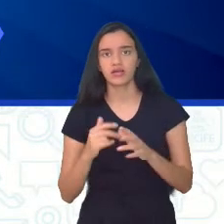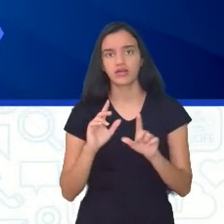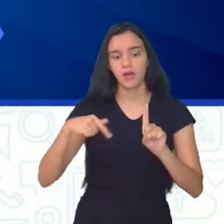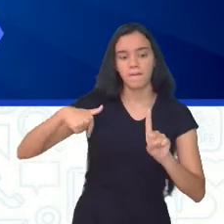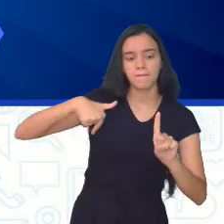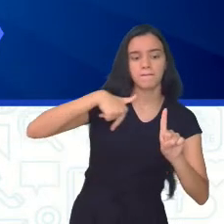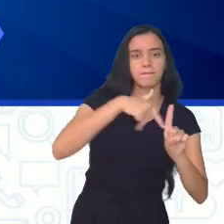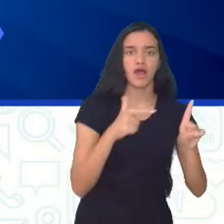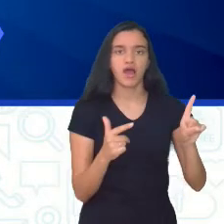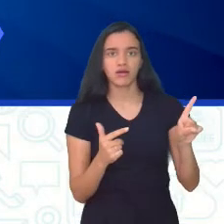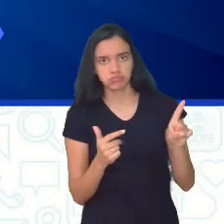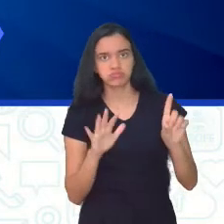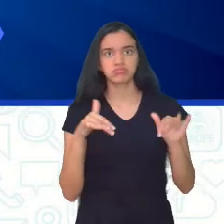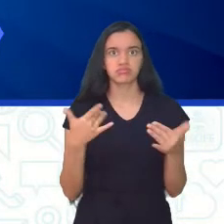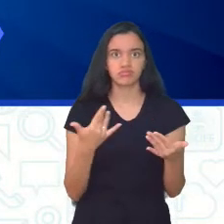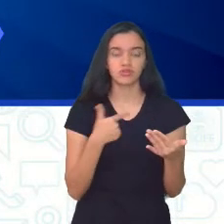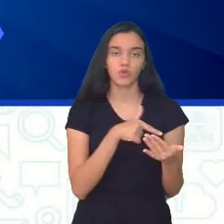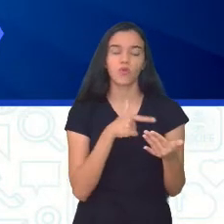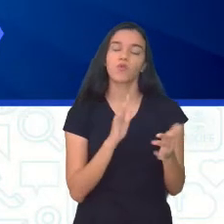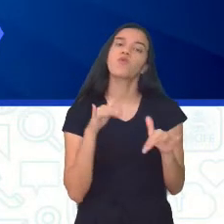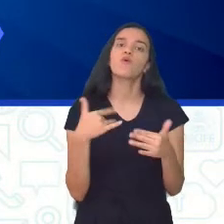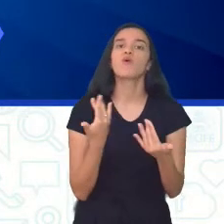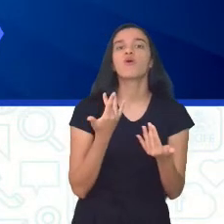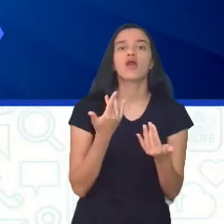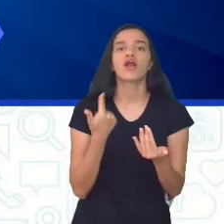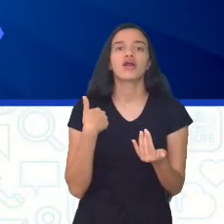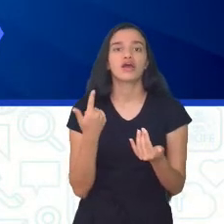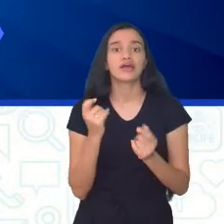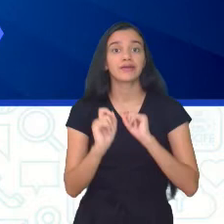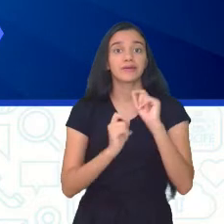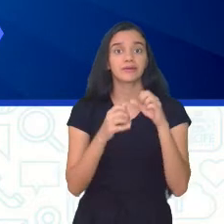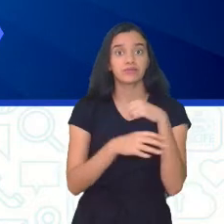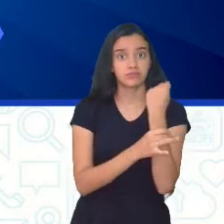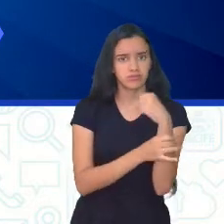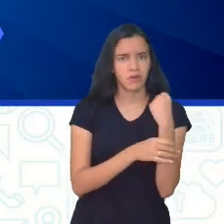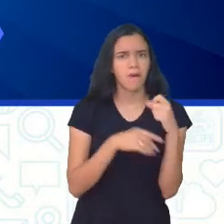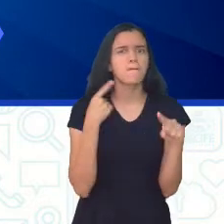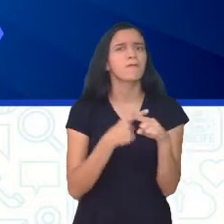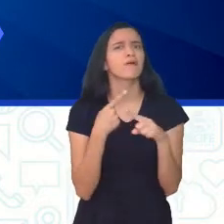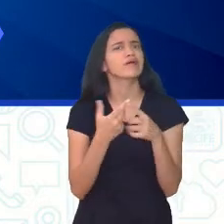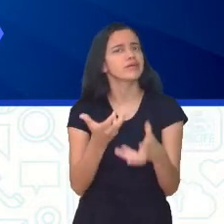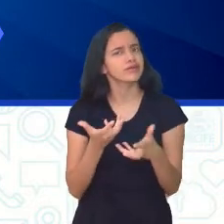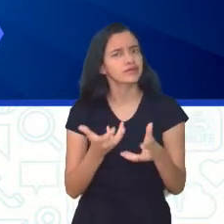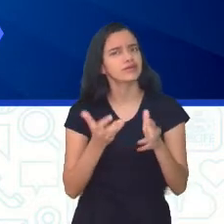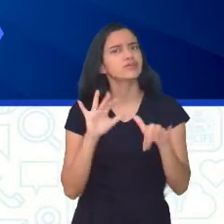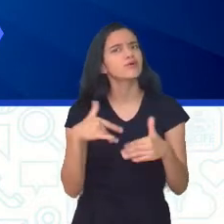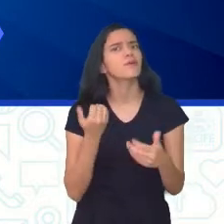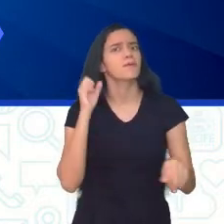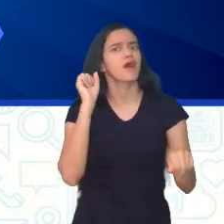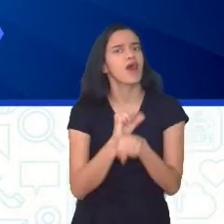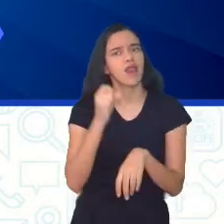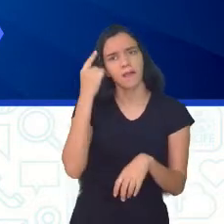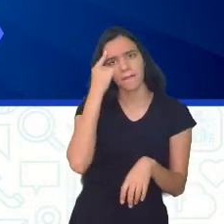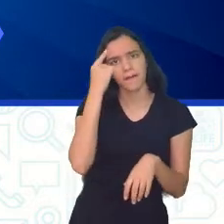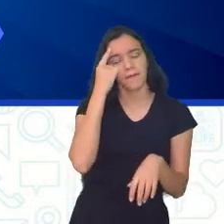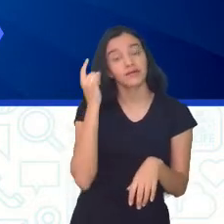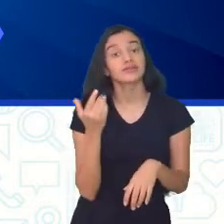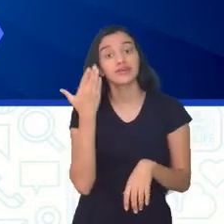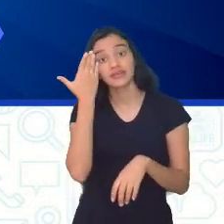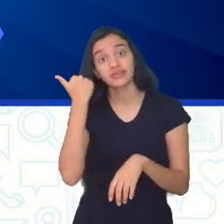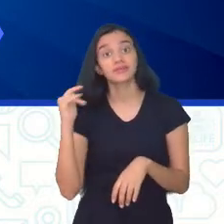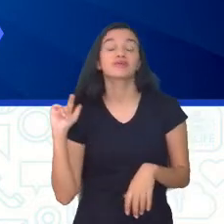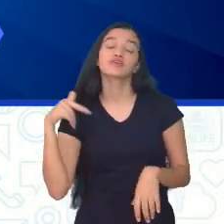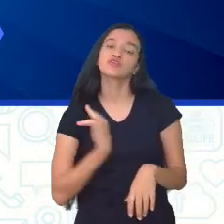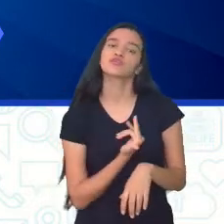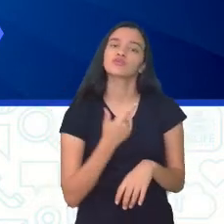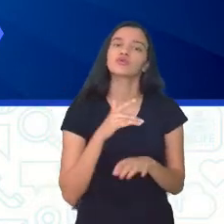que tem a ver aí com essa questão do motor, foi porque quis, viu? Então vamos parar um pouquinho para pensar e saber que o nosso